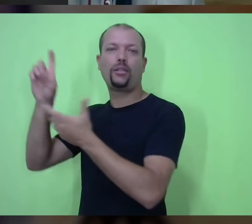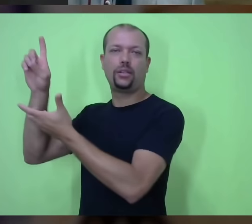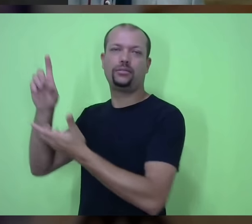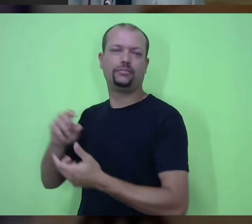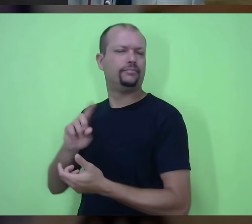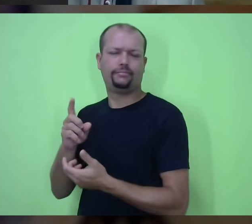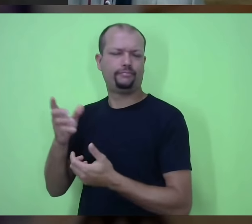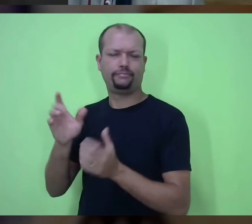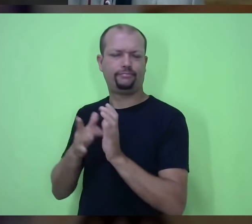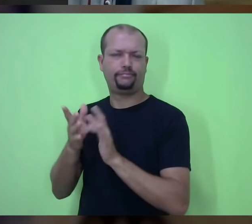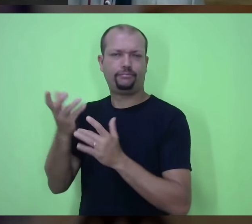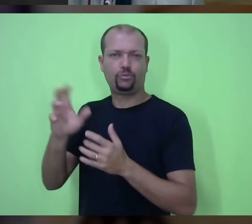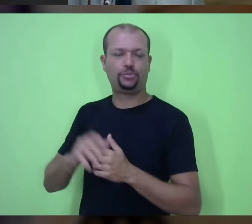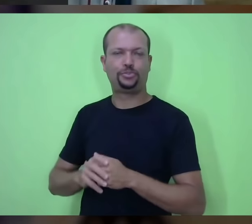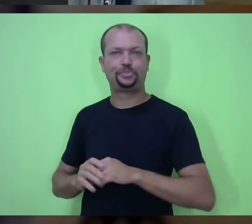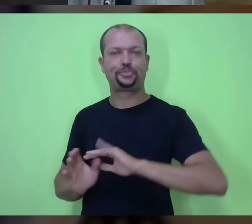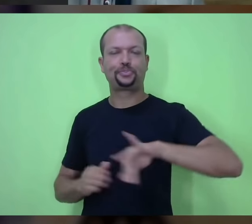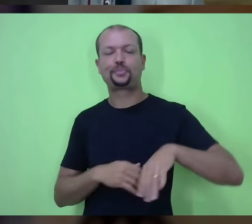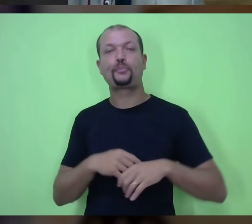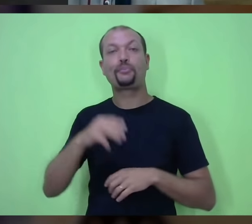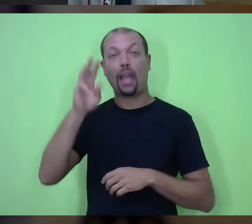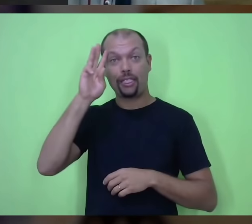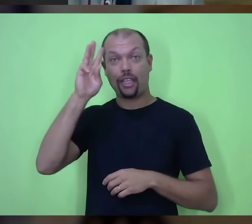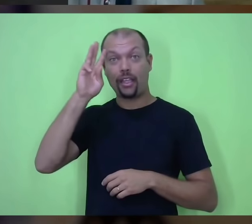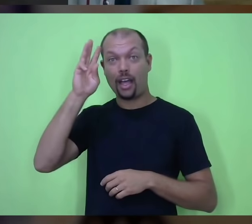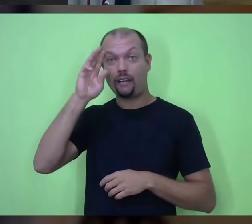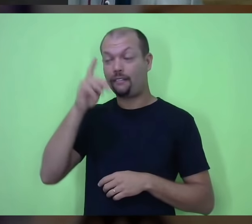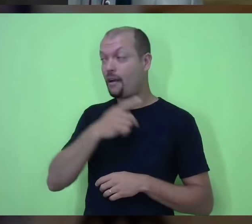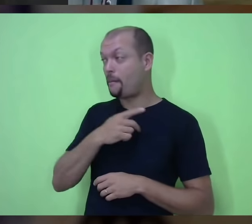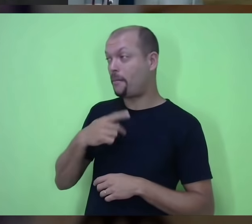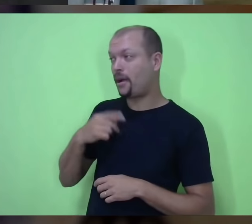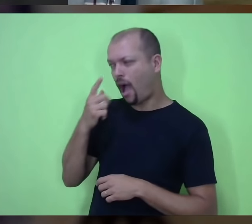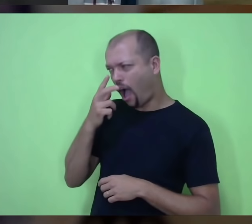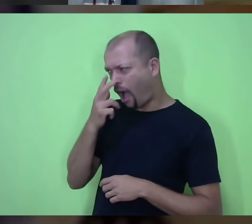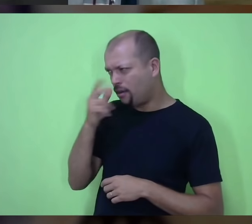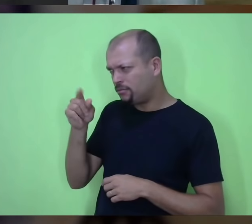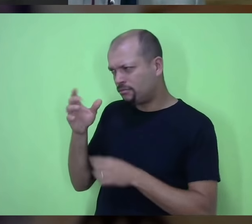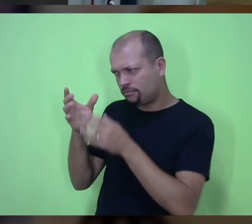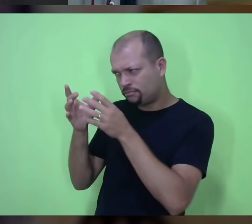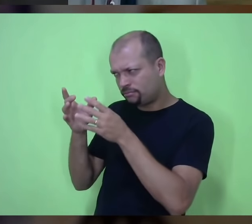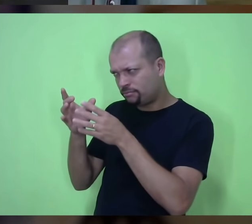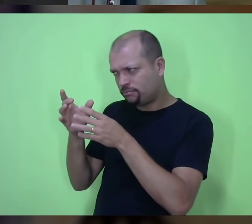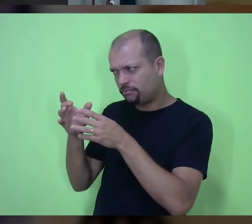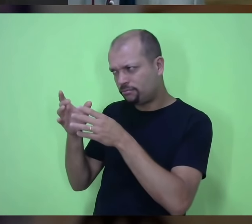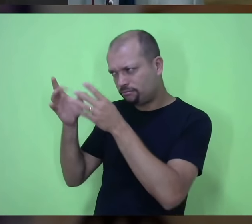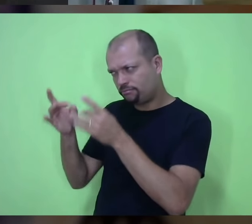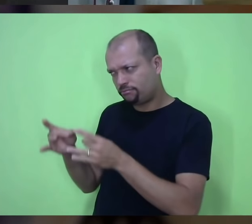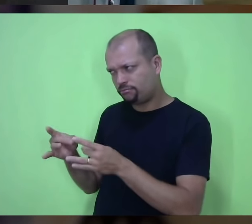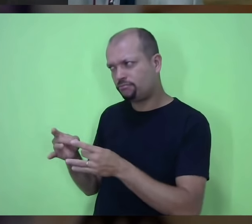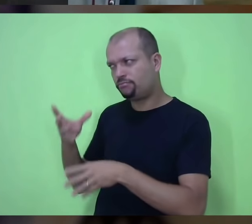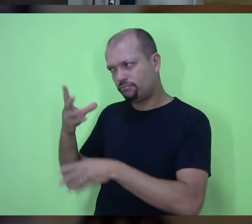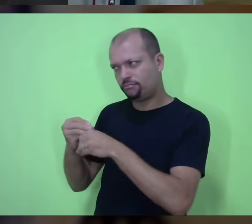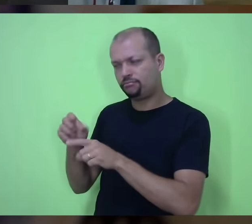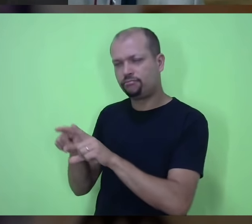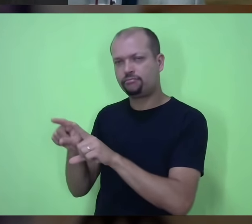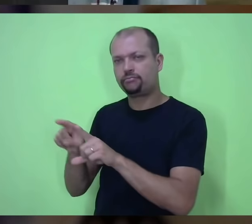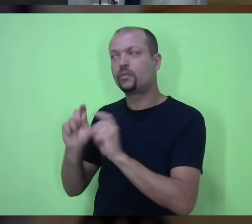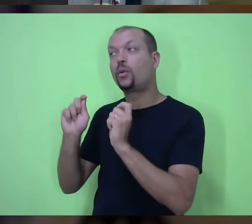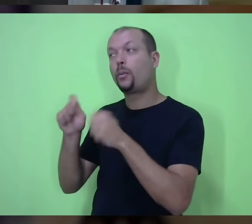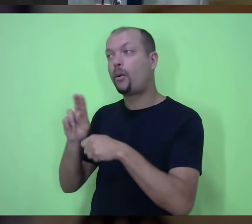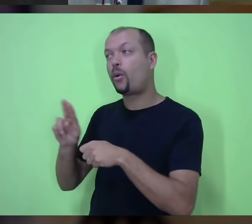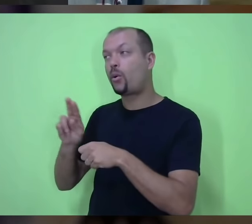Deus. A lição de terça-feira, pastor Bruno, mas eu acho que você quer complementar, eu vou permitir que você complemente.